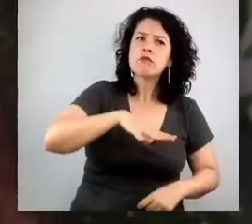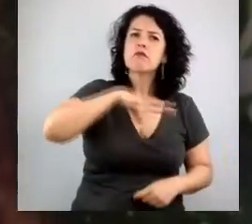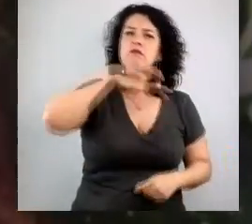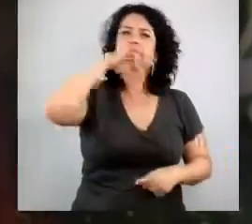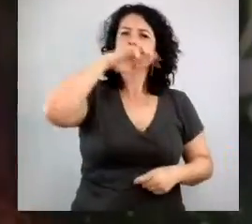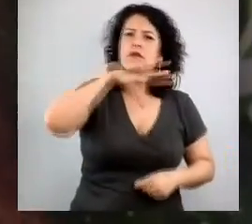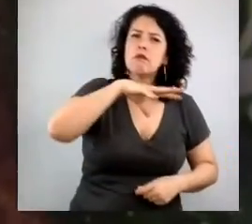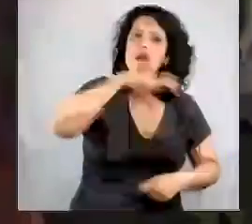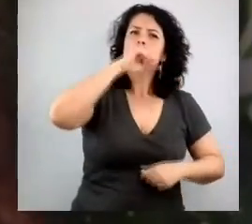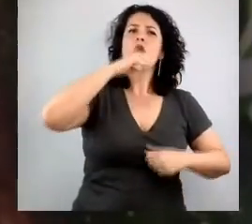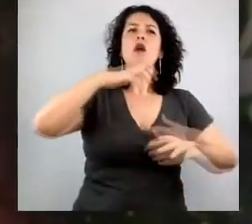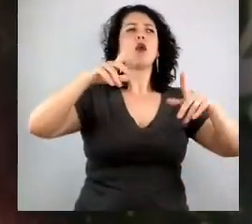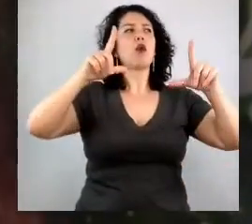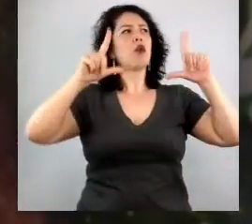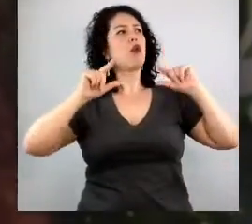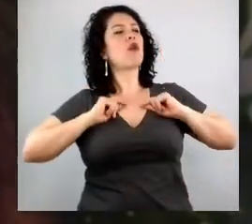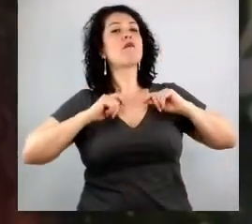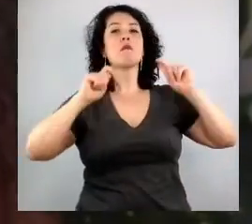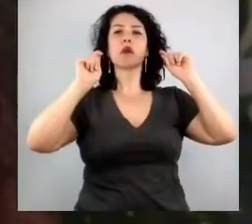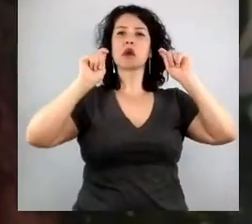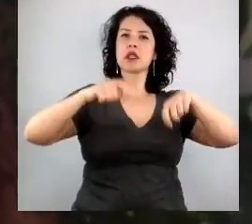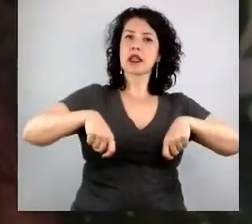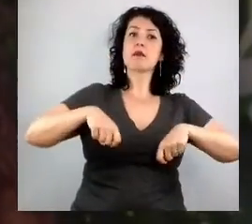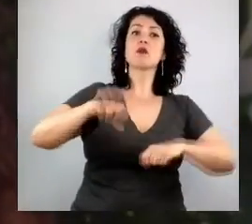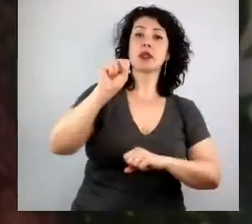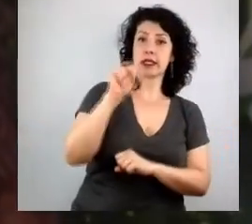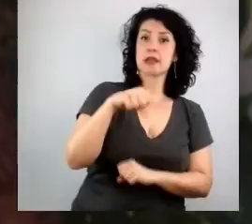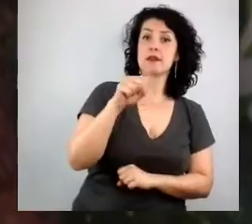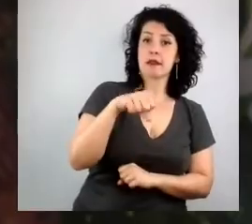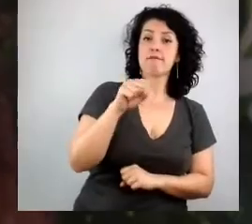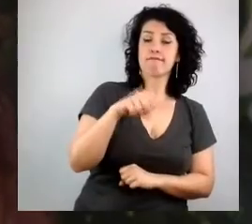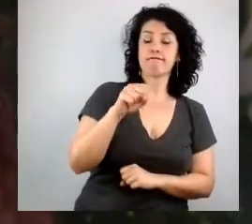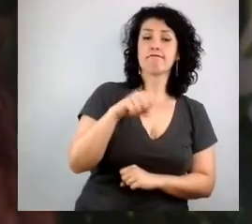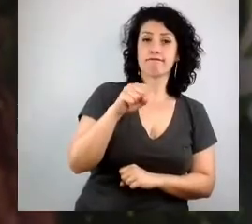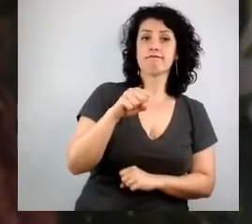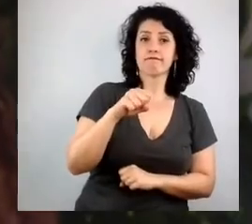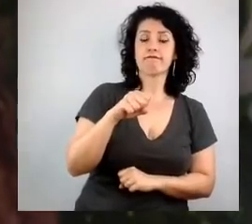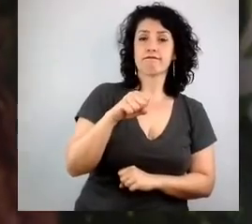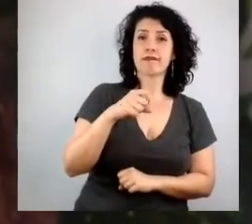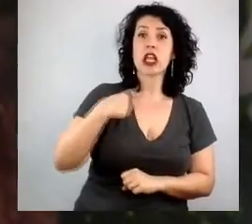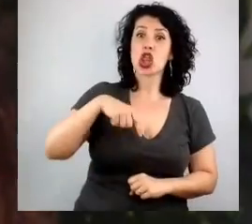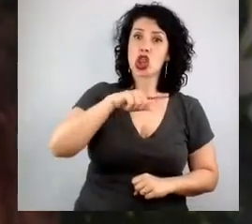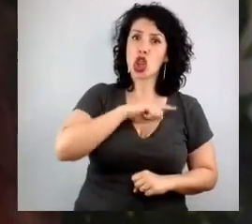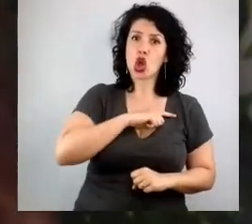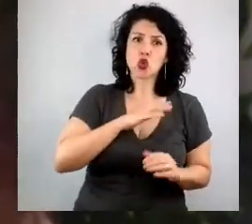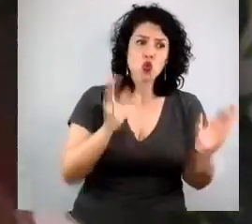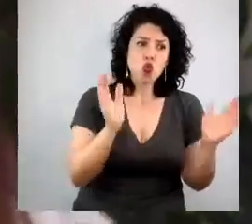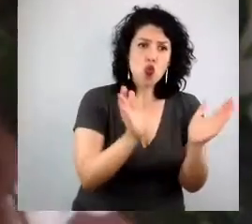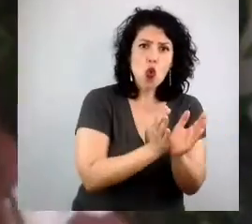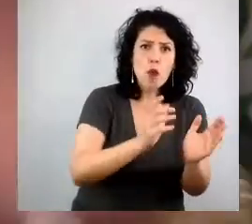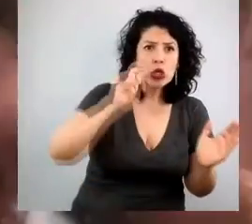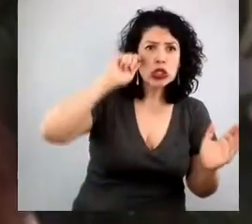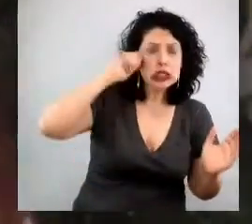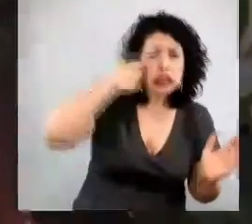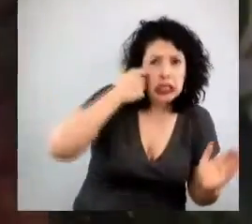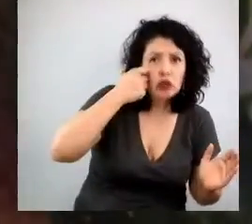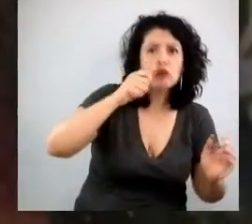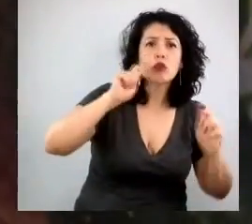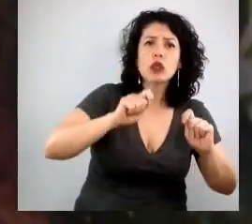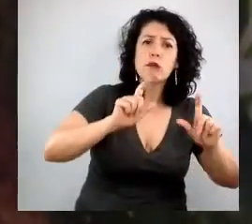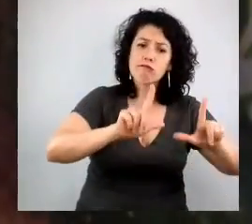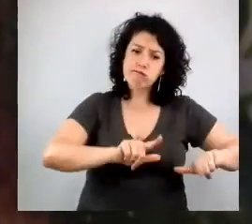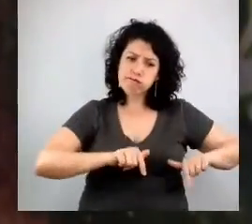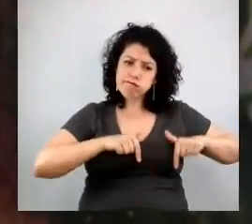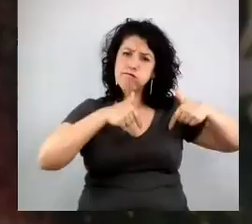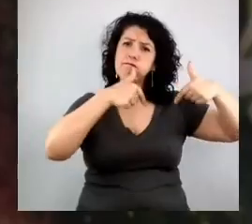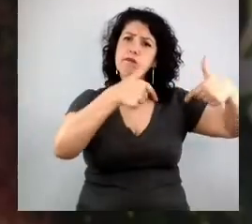vai respirar, sim. A gente está, realmente, essa morte do George Floyd abriu-se o portal,